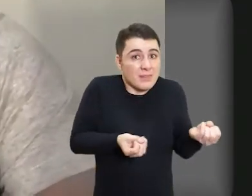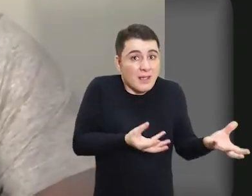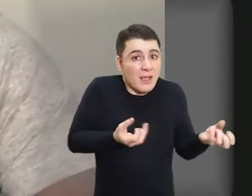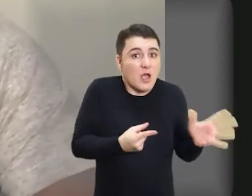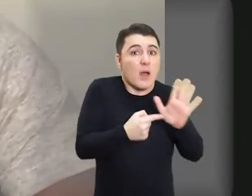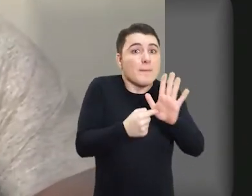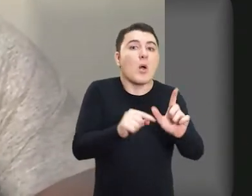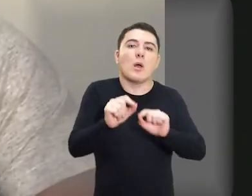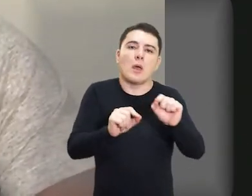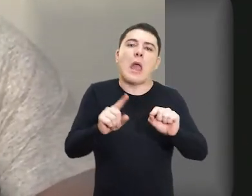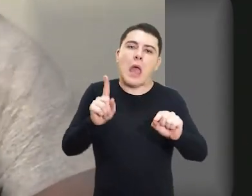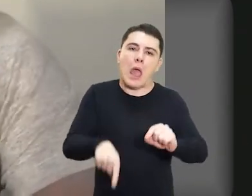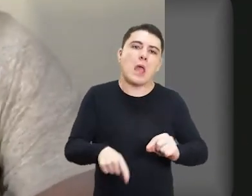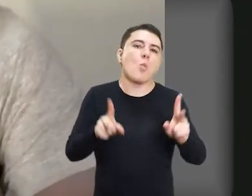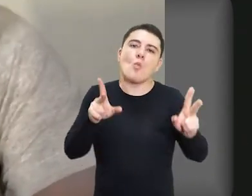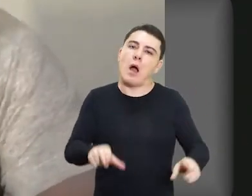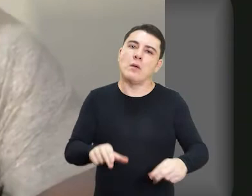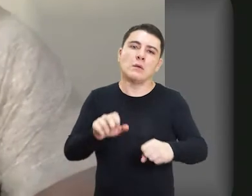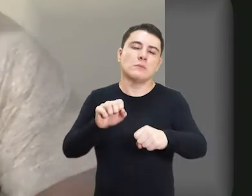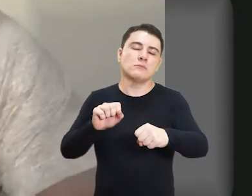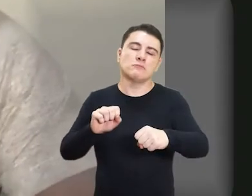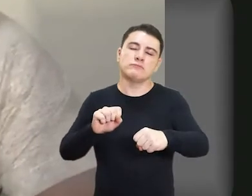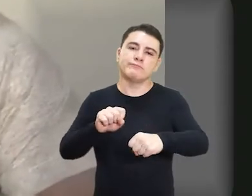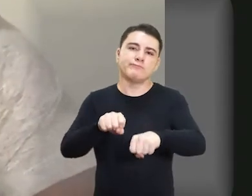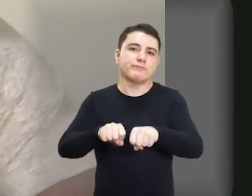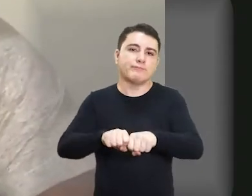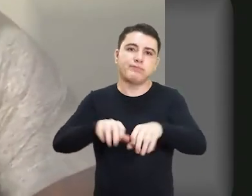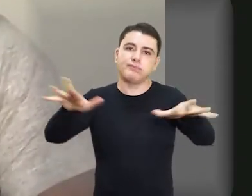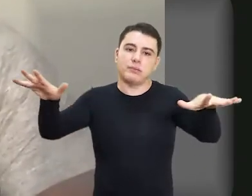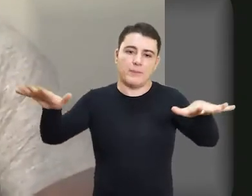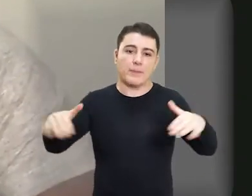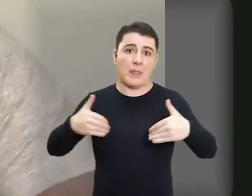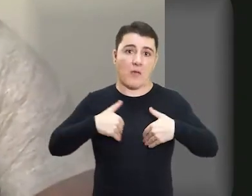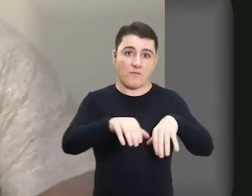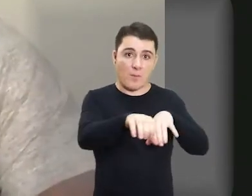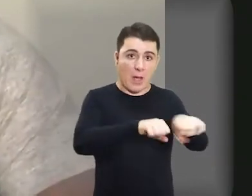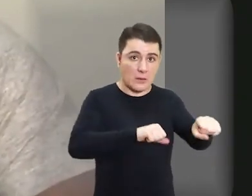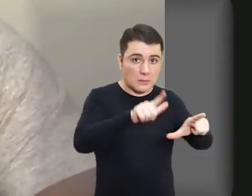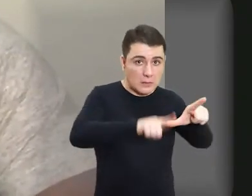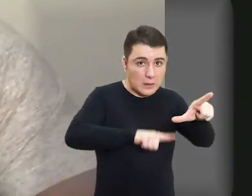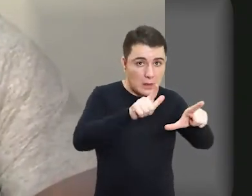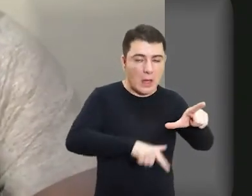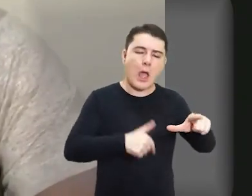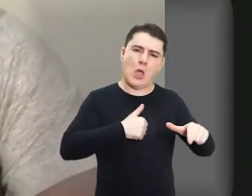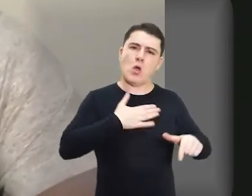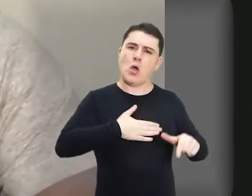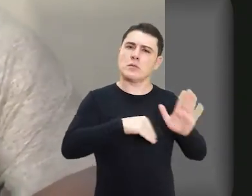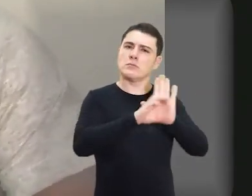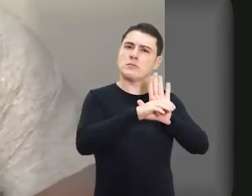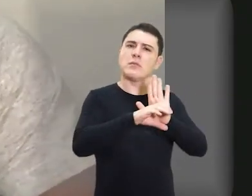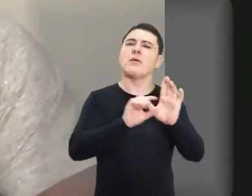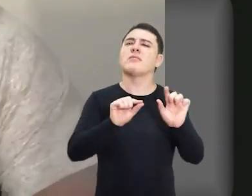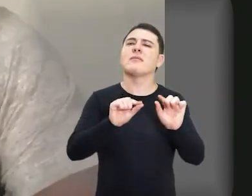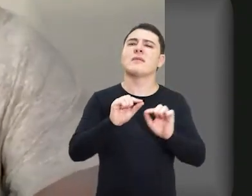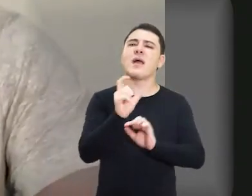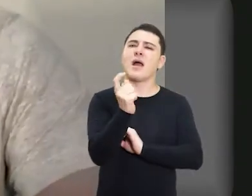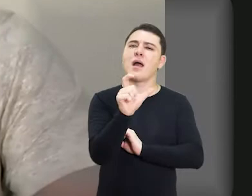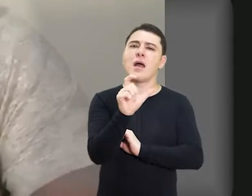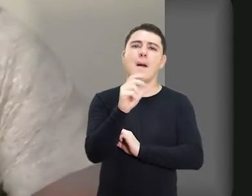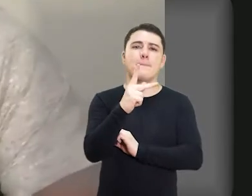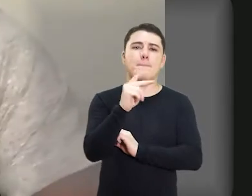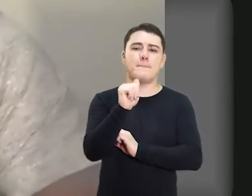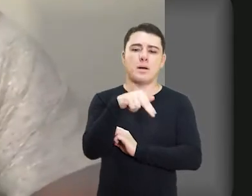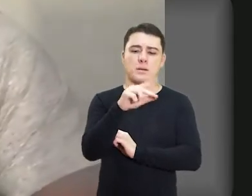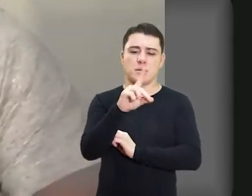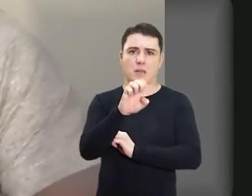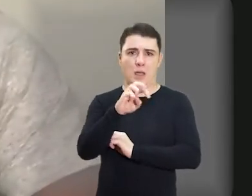64%. Então esses dados, eles também denotam uma pandemia. Porque eu que sou formado em letras, né, gosto muito